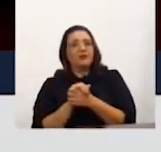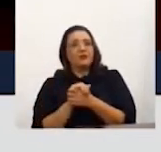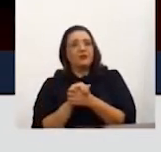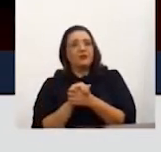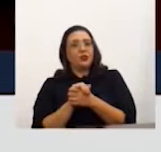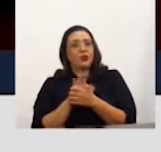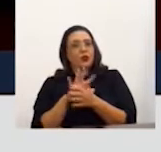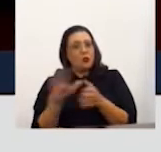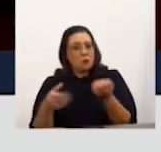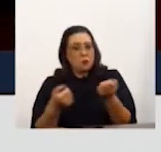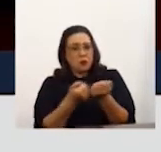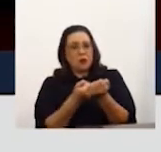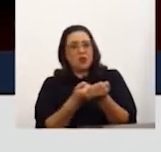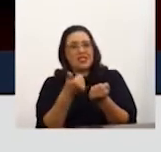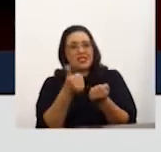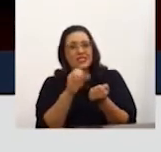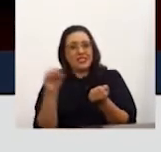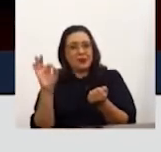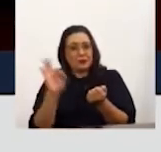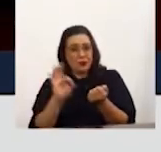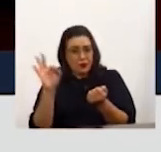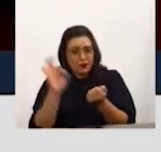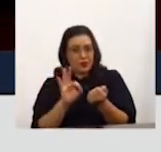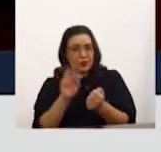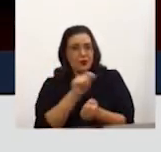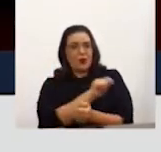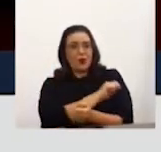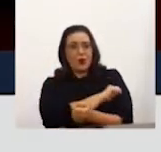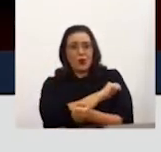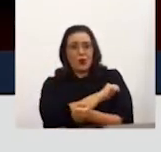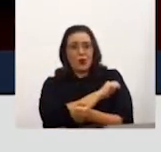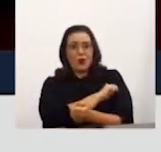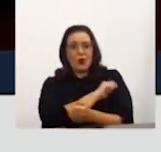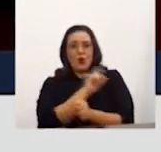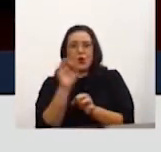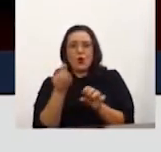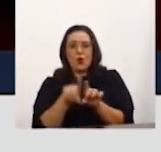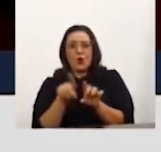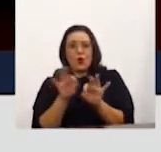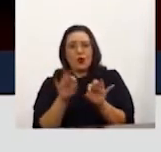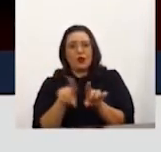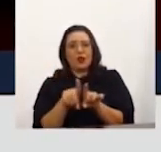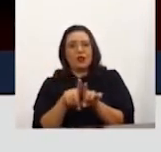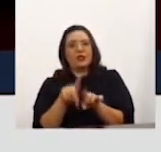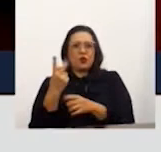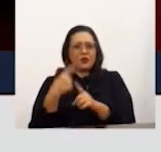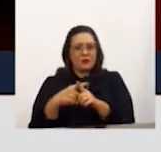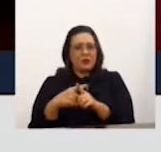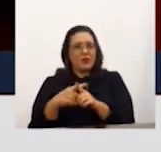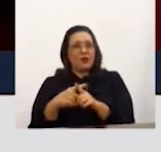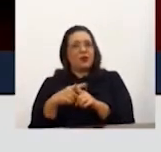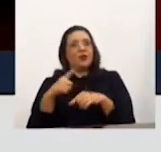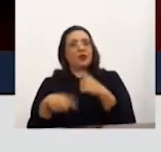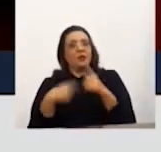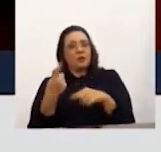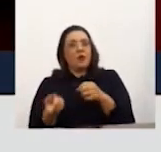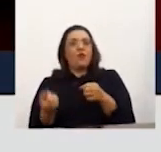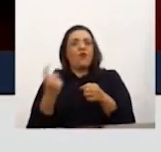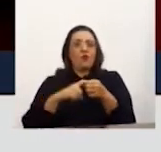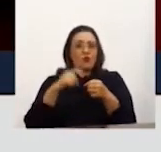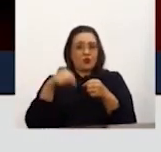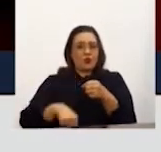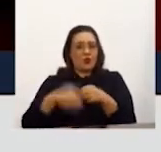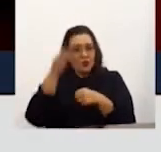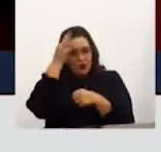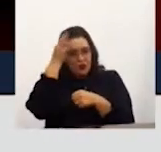os 100% dos alunos matriculados sem nenhuma demissão. Eu acho que isso que é importante. A fala de Jura foi